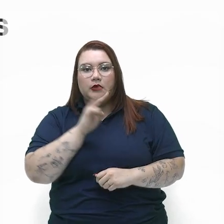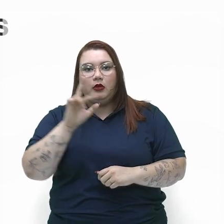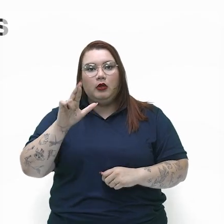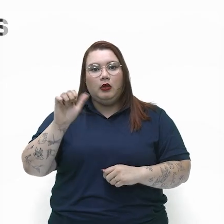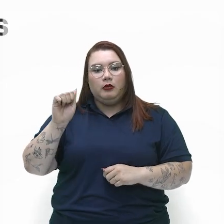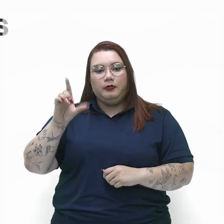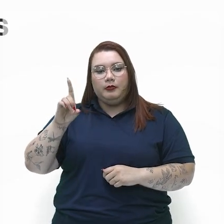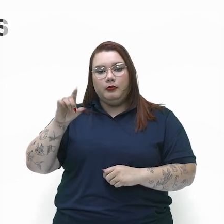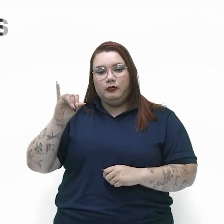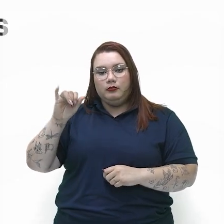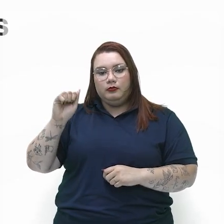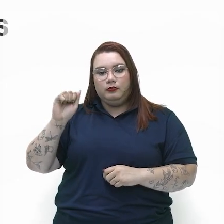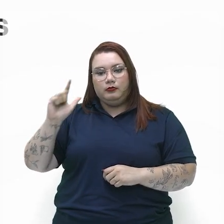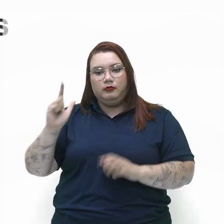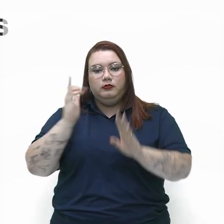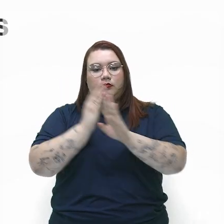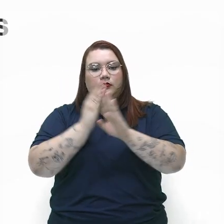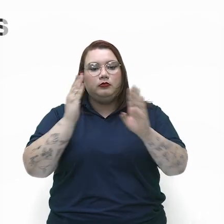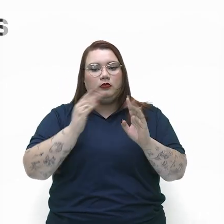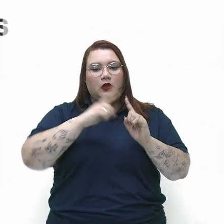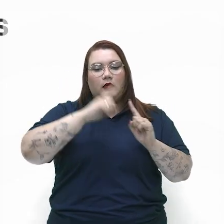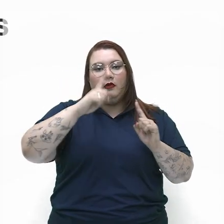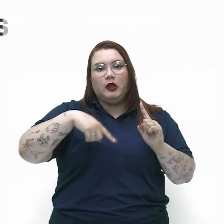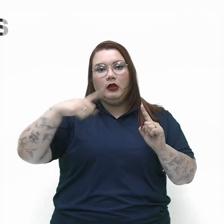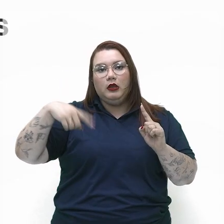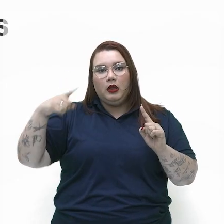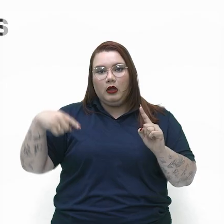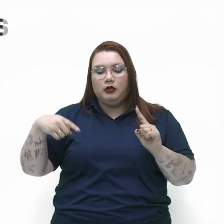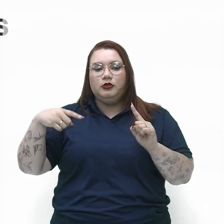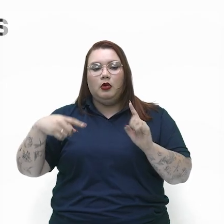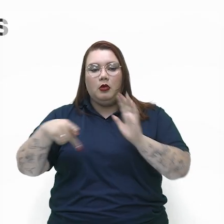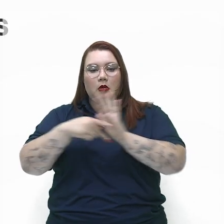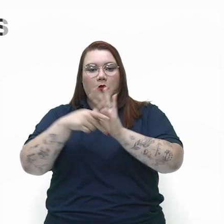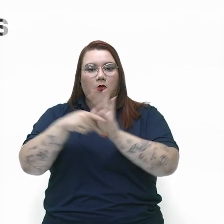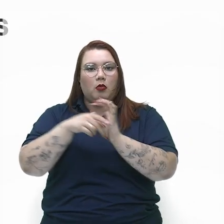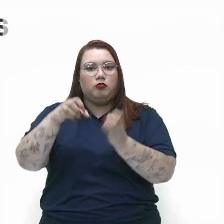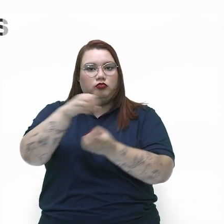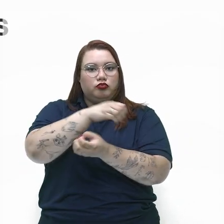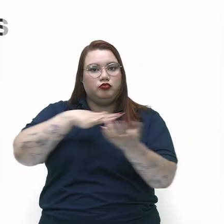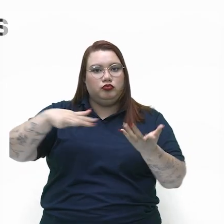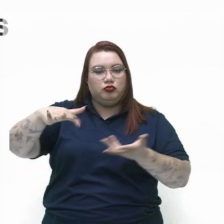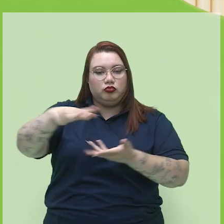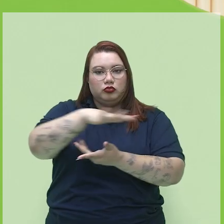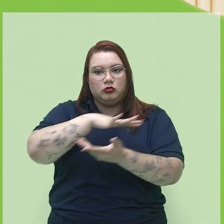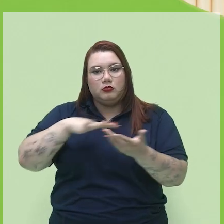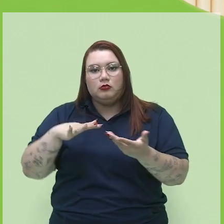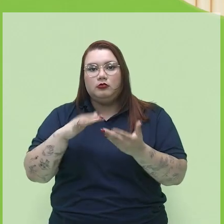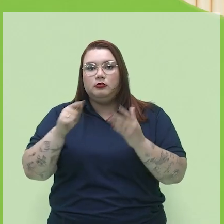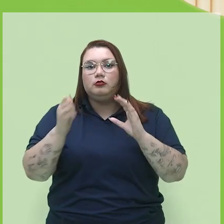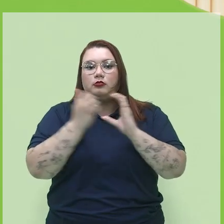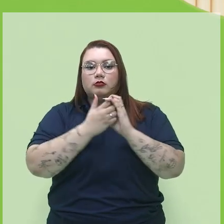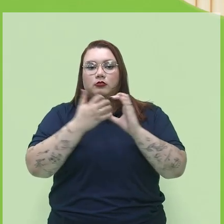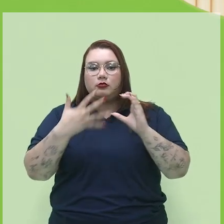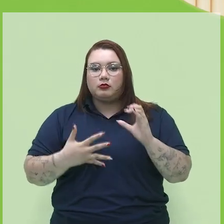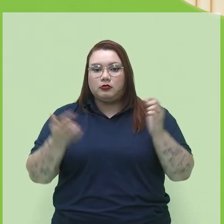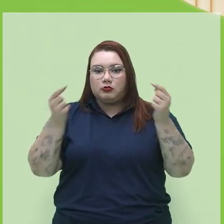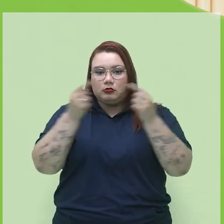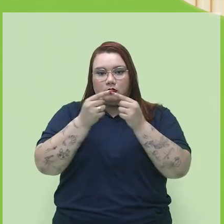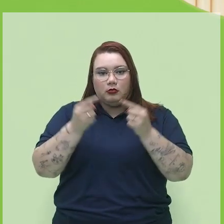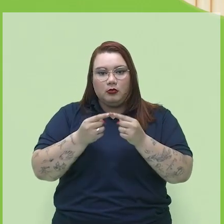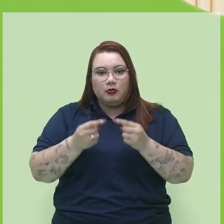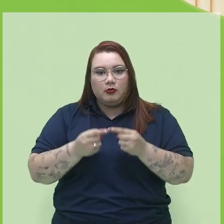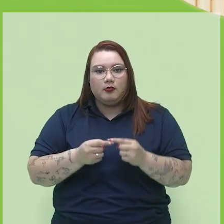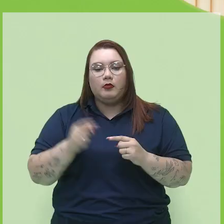a velocidade radial, né, que detecta oscilações estelares. Então, baseado aí nessas características,